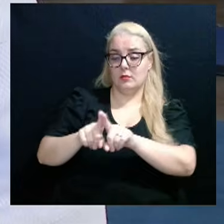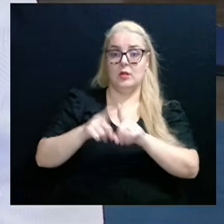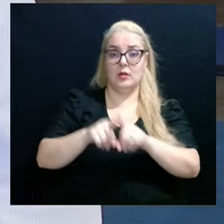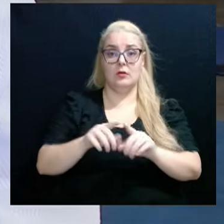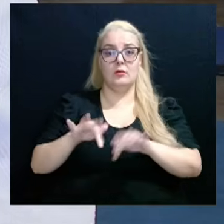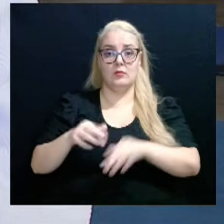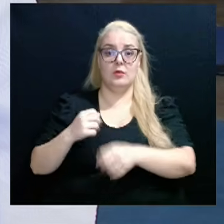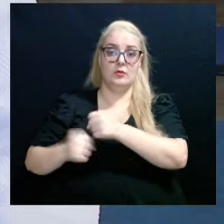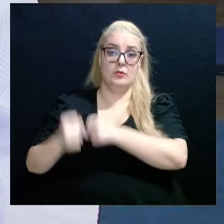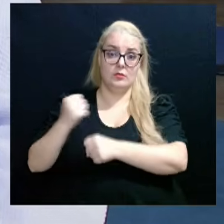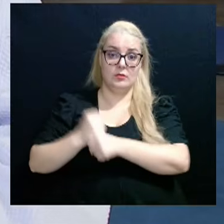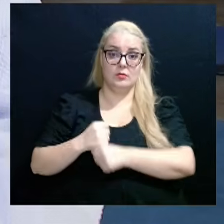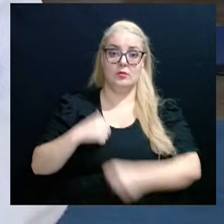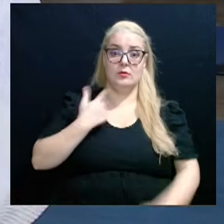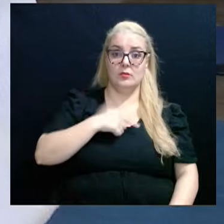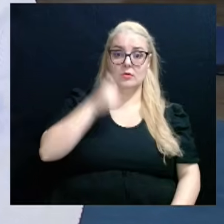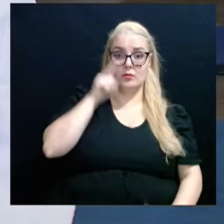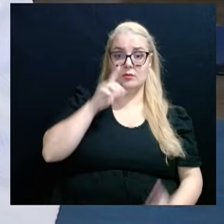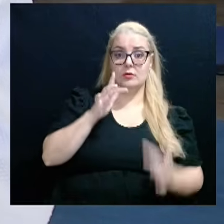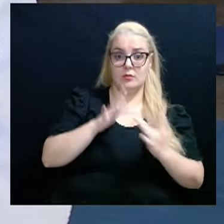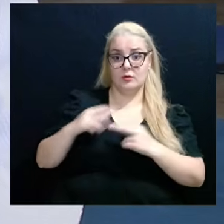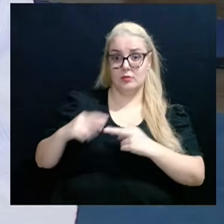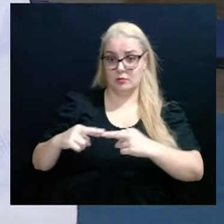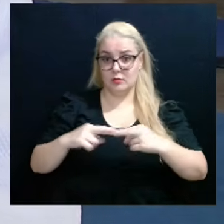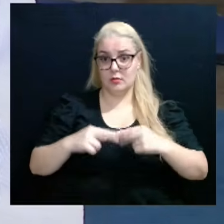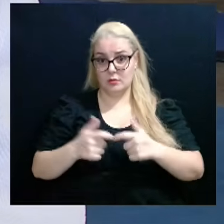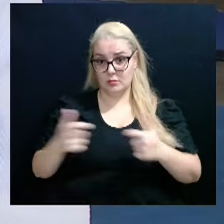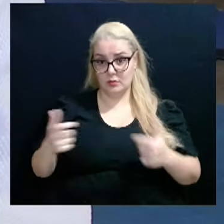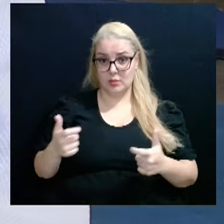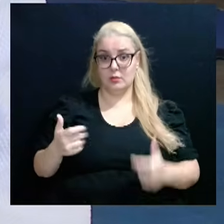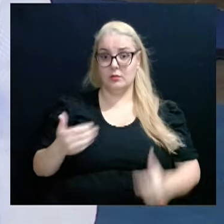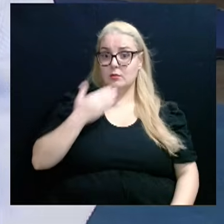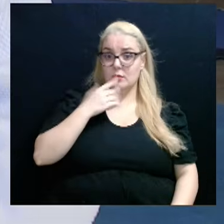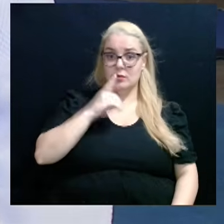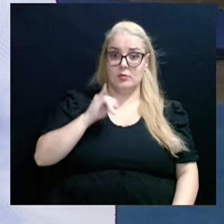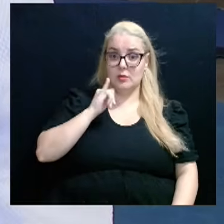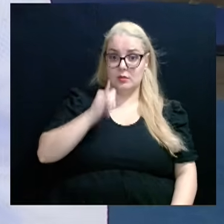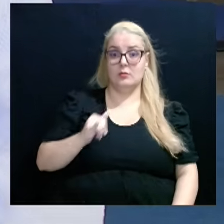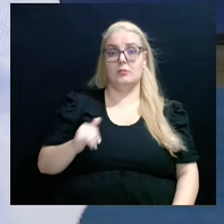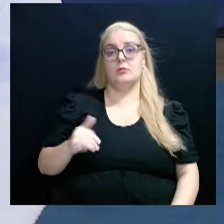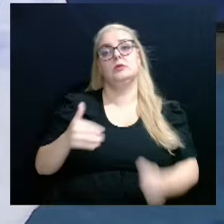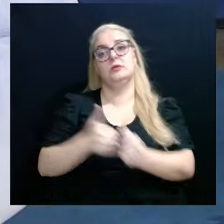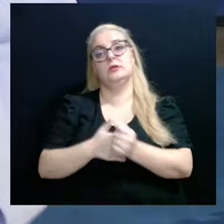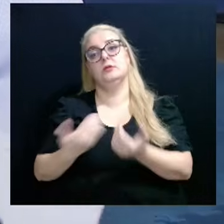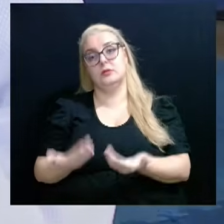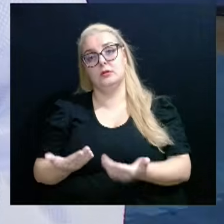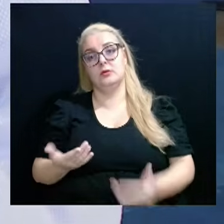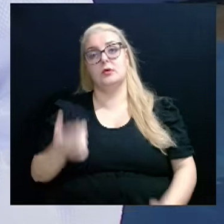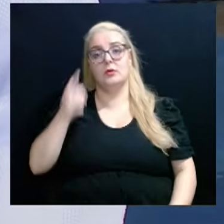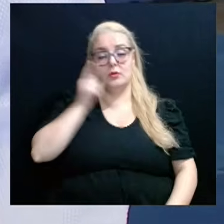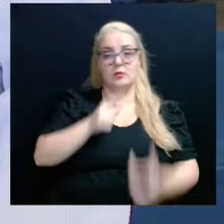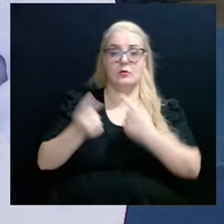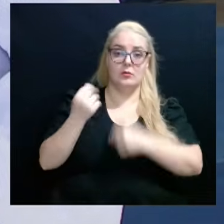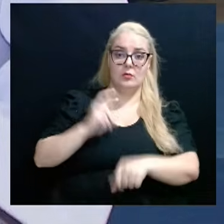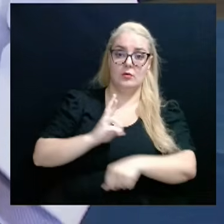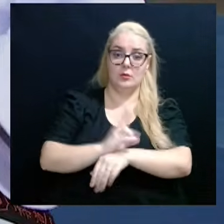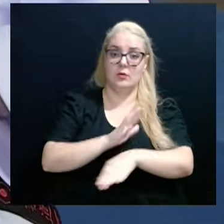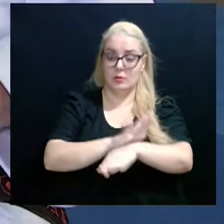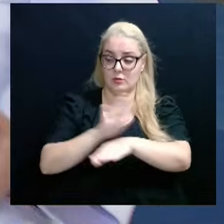consegui o contato com uma rede grande que ela pediu para não mencionar por uma questão de descrição, consegui um recurso com eles que nos ajudou a terminar o ano,